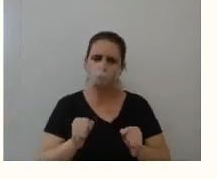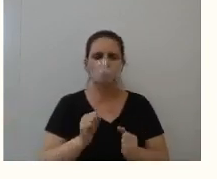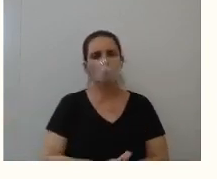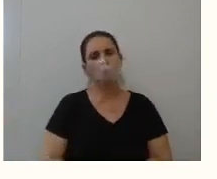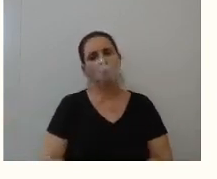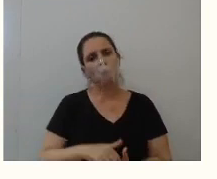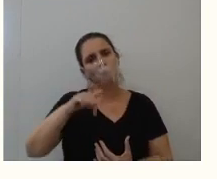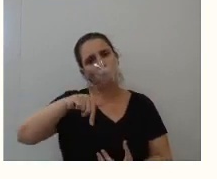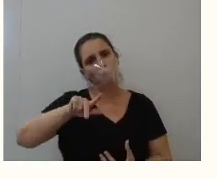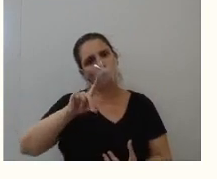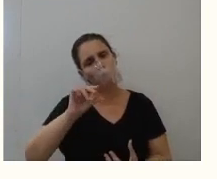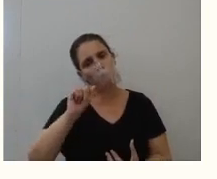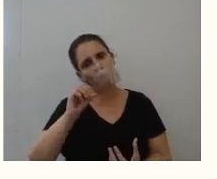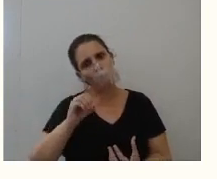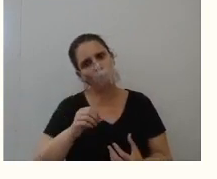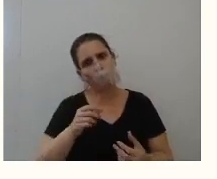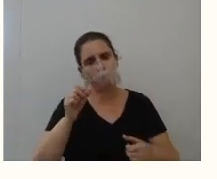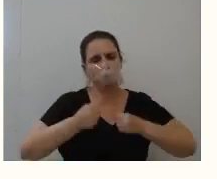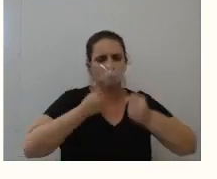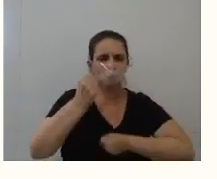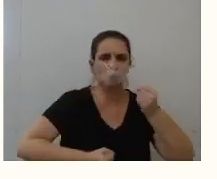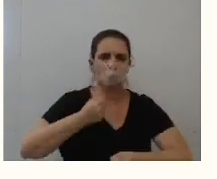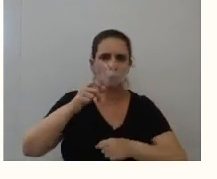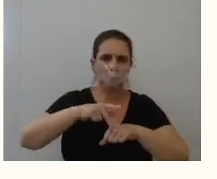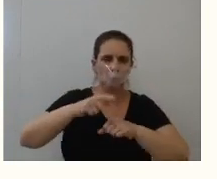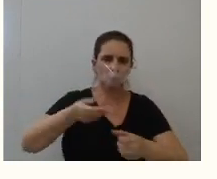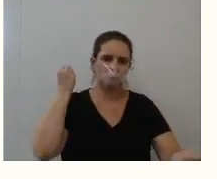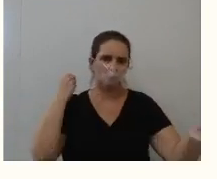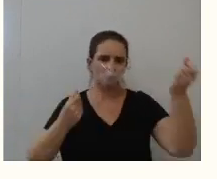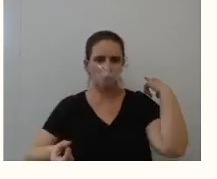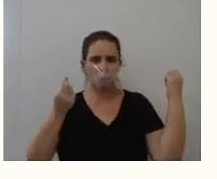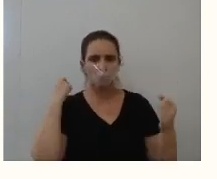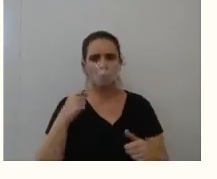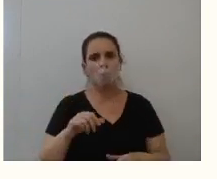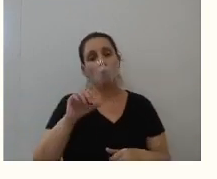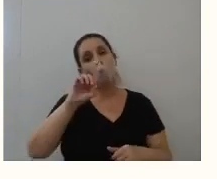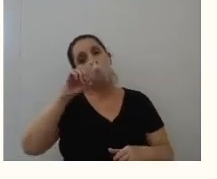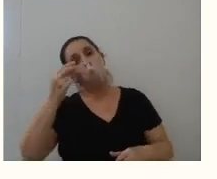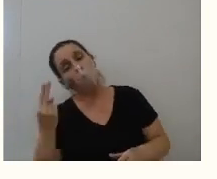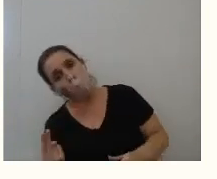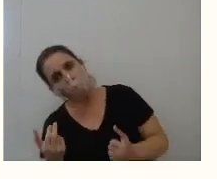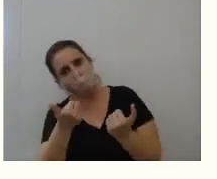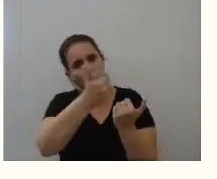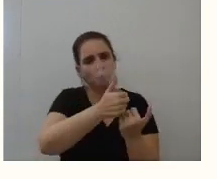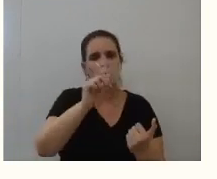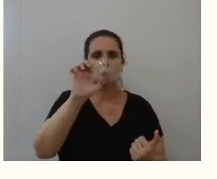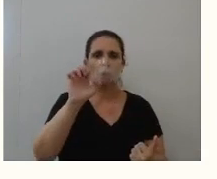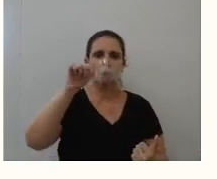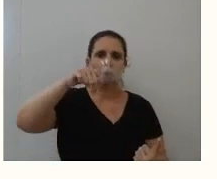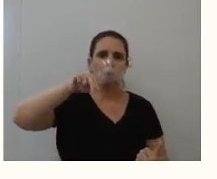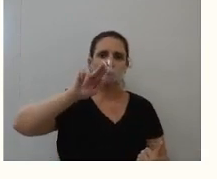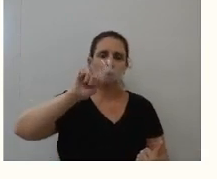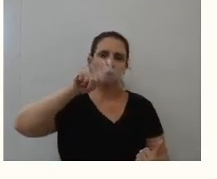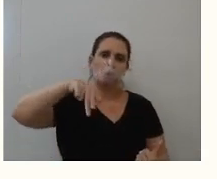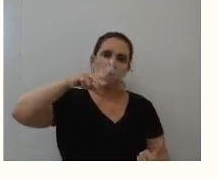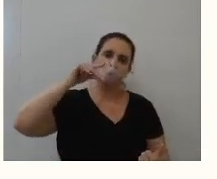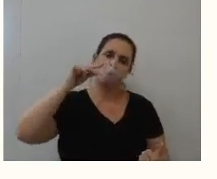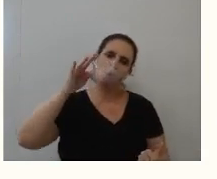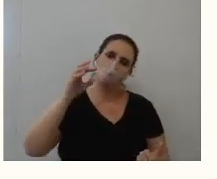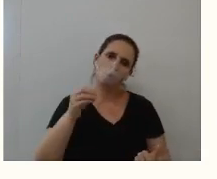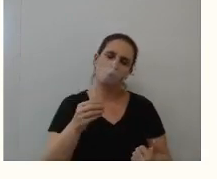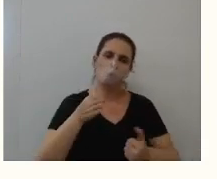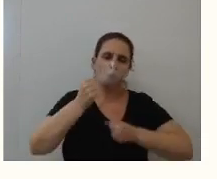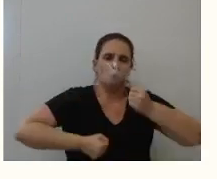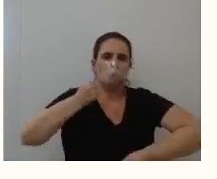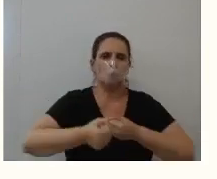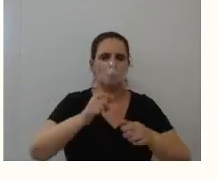Ó, quando corriam, atiravam pedras para trás. Ou, enquanto corriam, atiravam pedras para